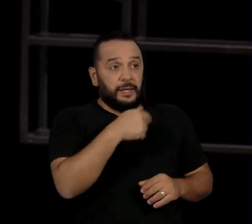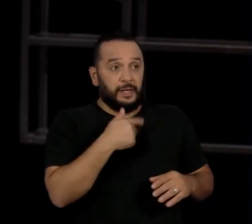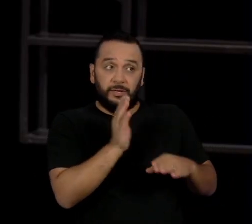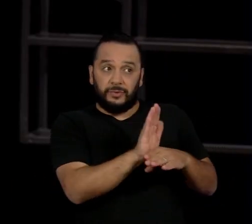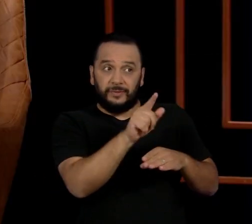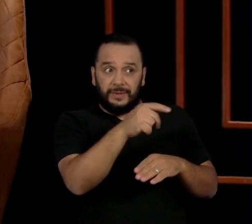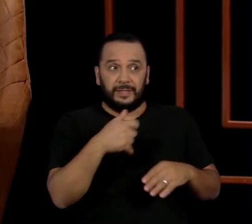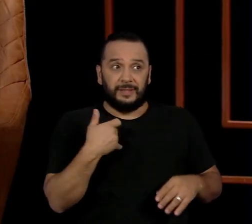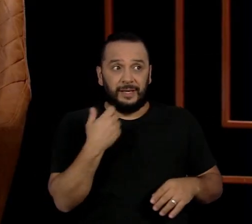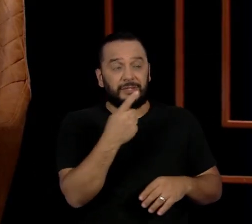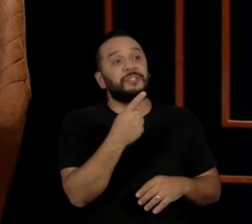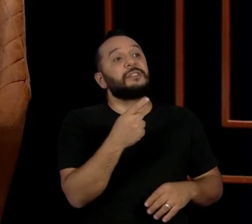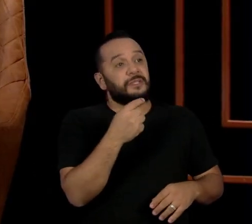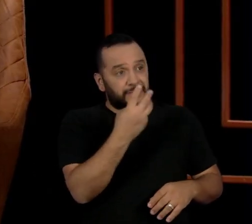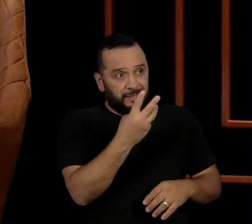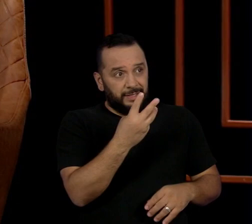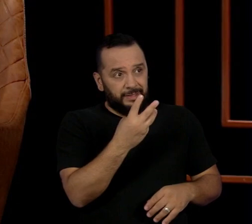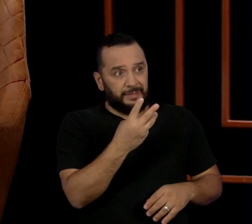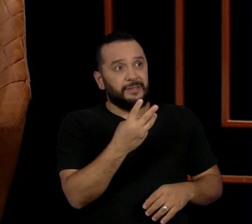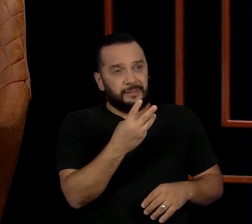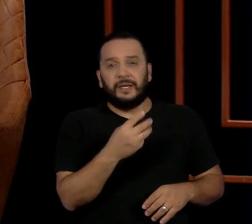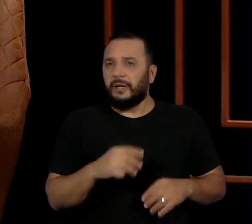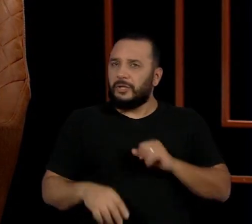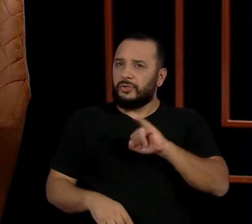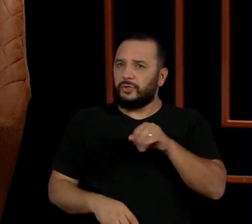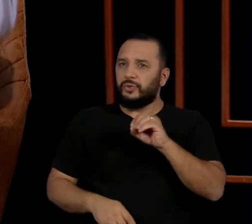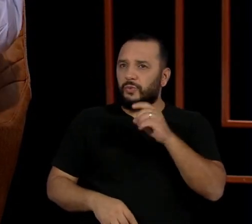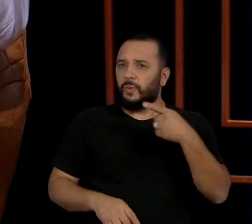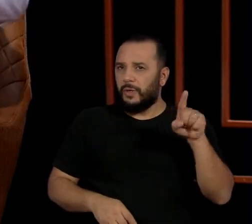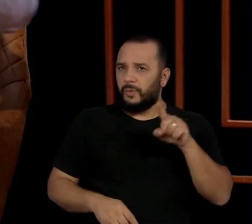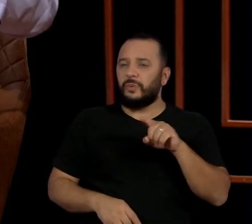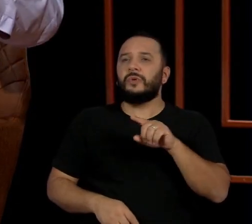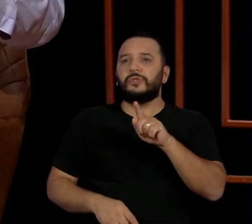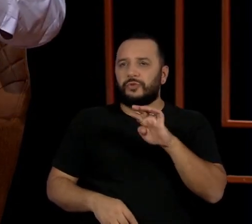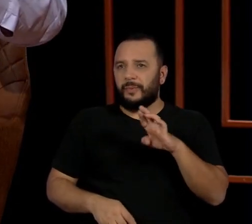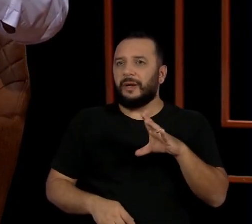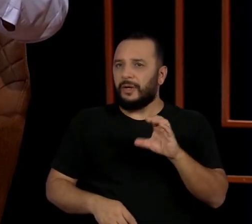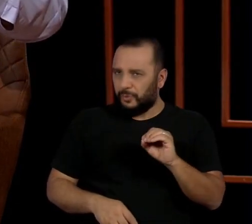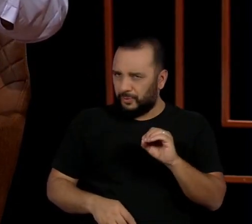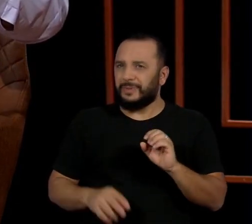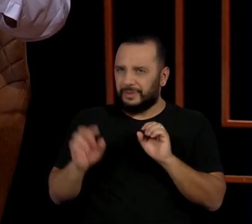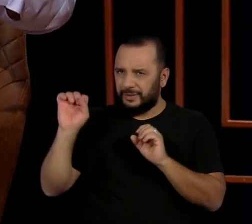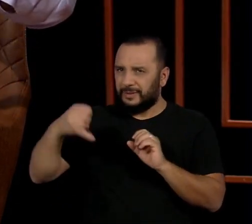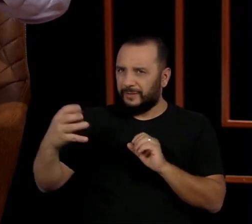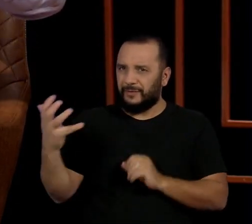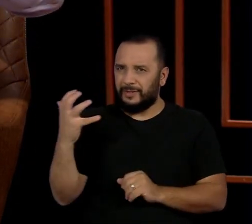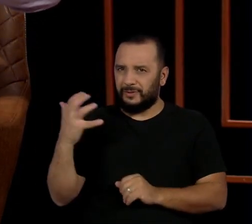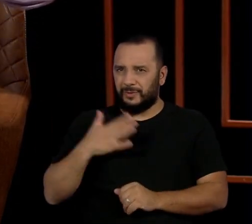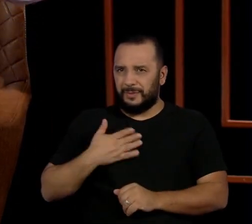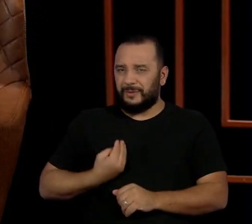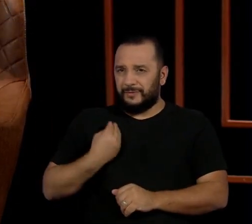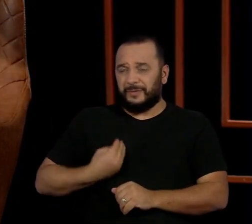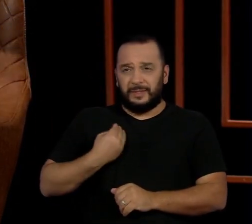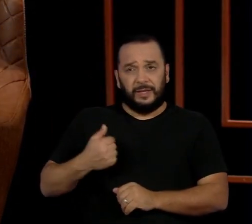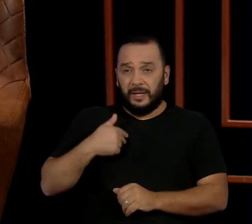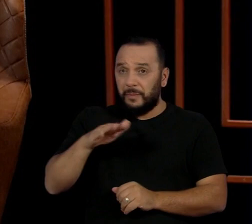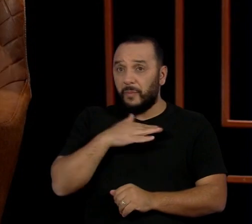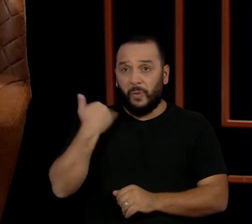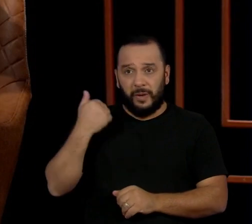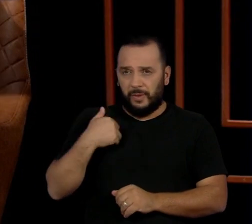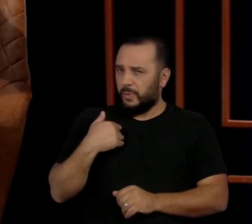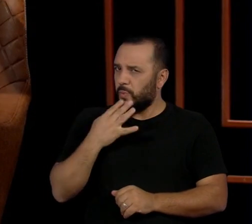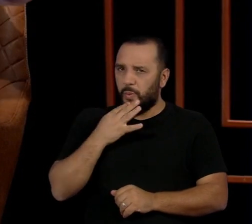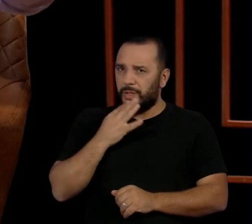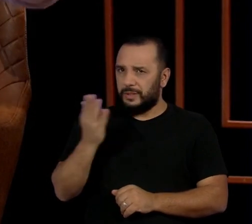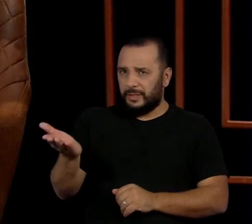idade. Ah, total. João Gilberto, total. Até quando ele morreu, eu não o conheci. né? Enfim, pela minha história